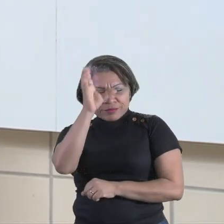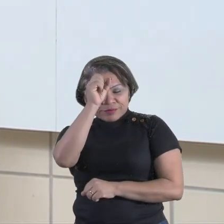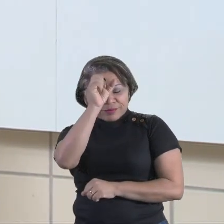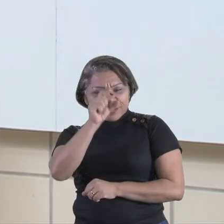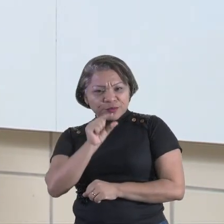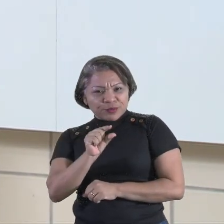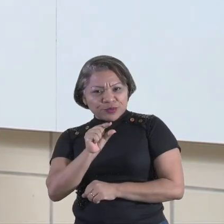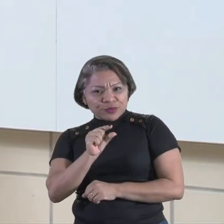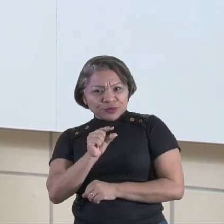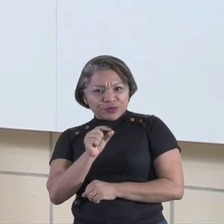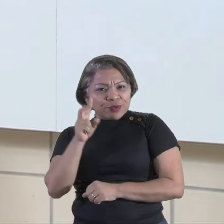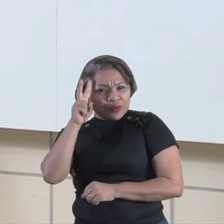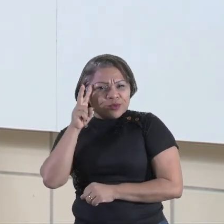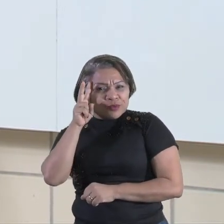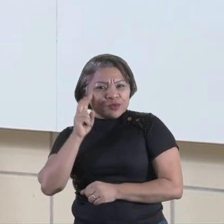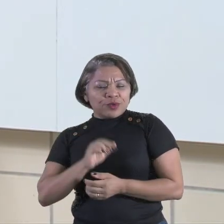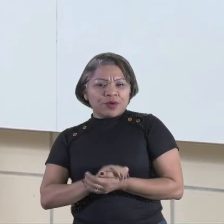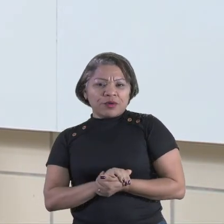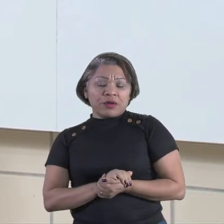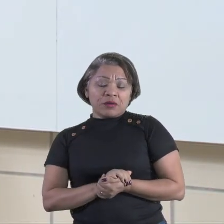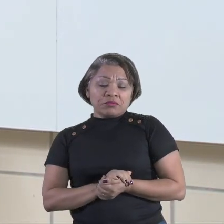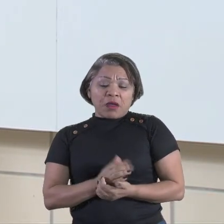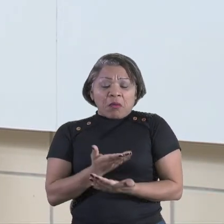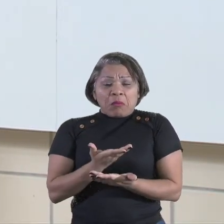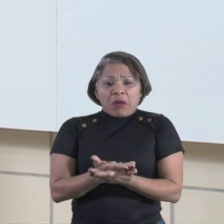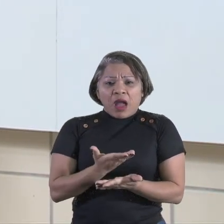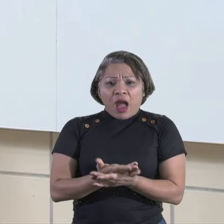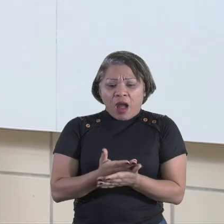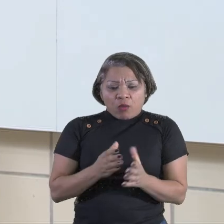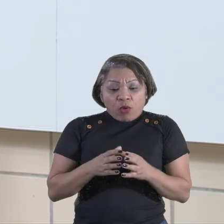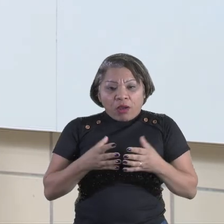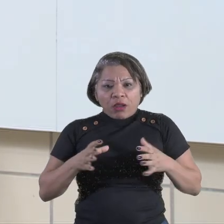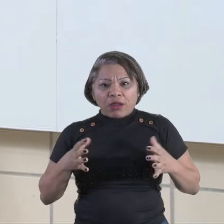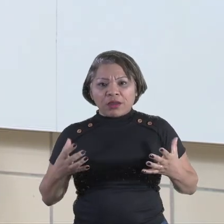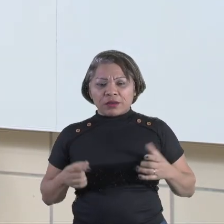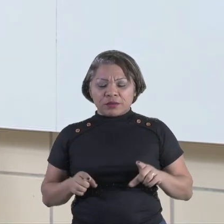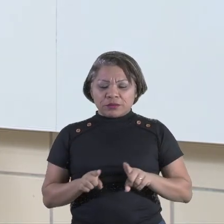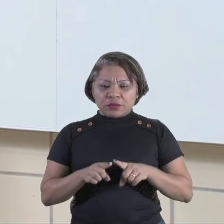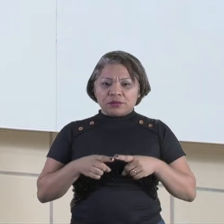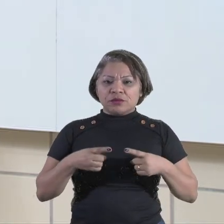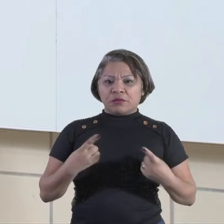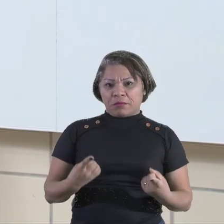nossa história. Foi uma aula um pouco densa, mas é necessário